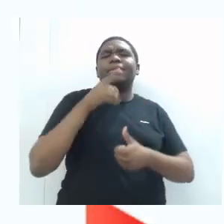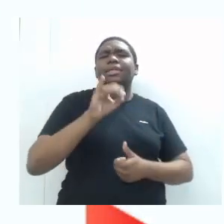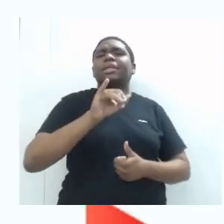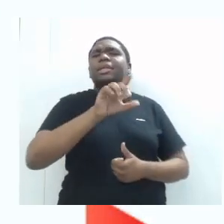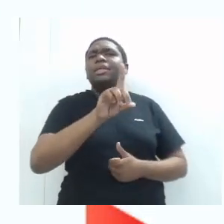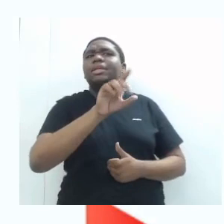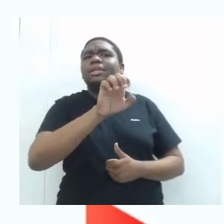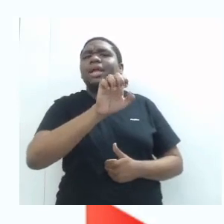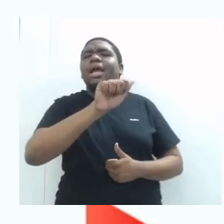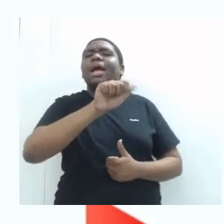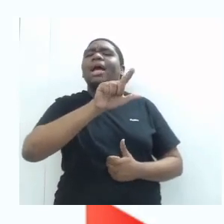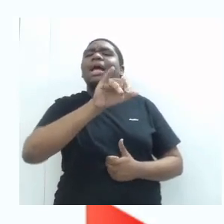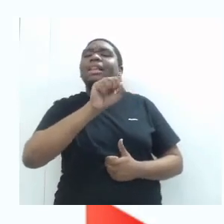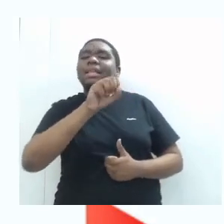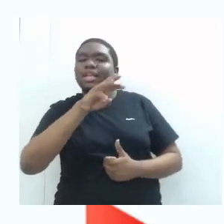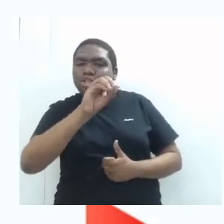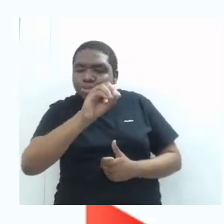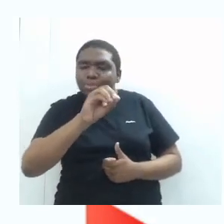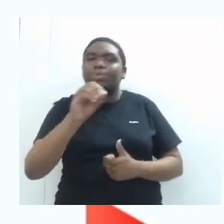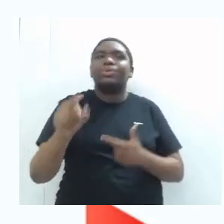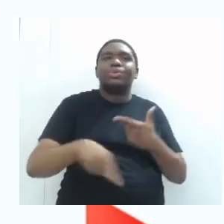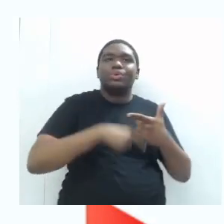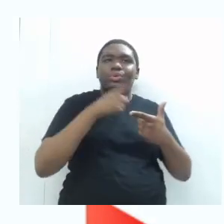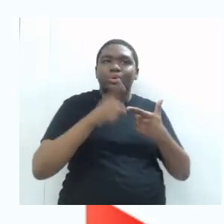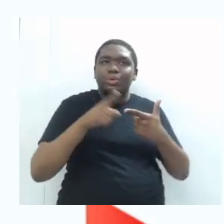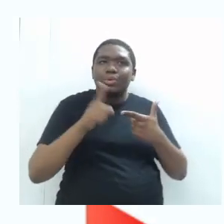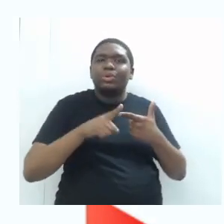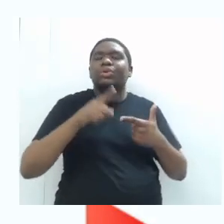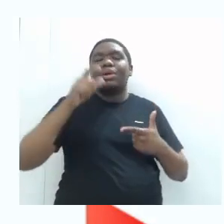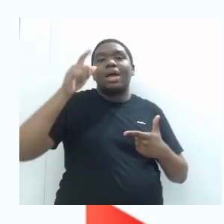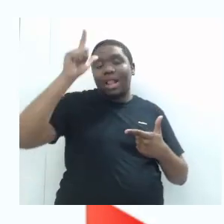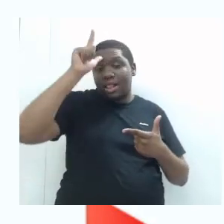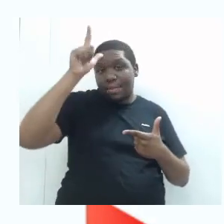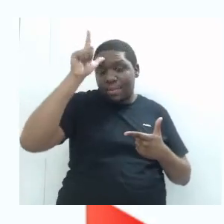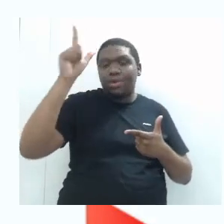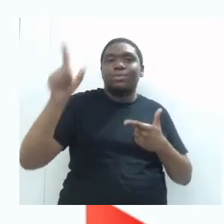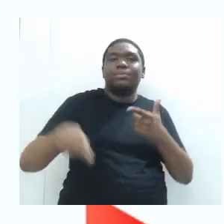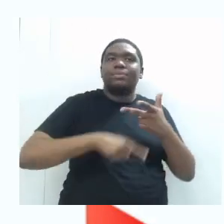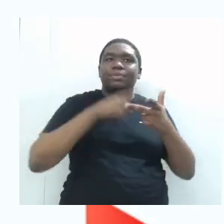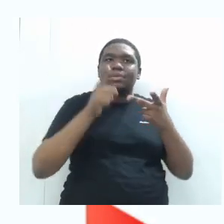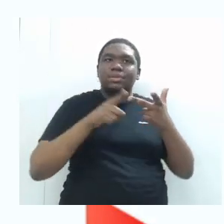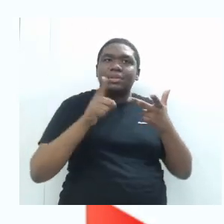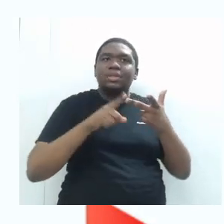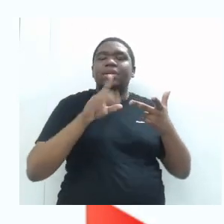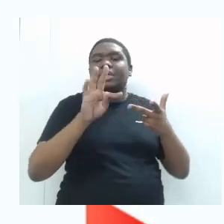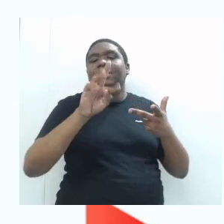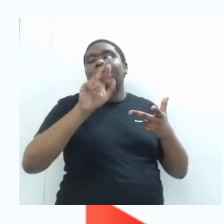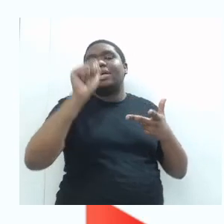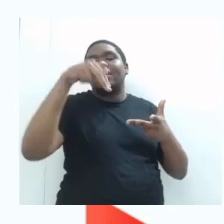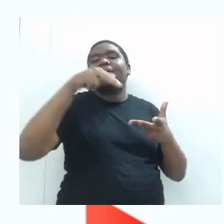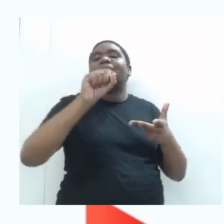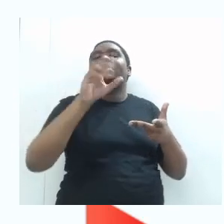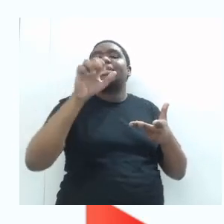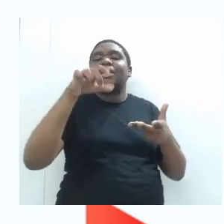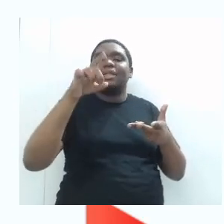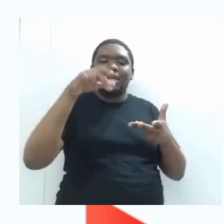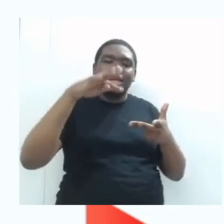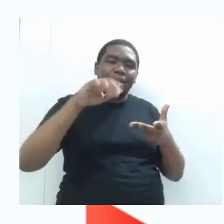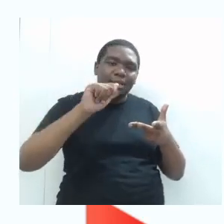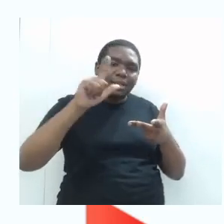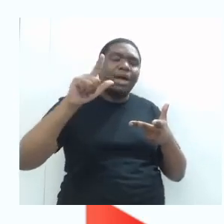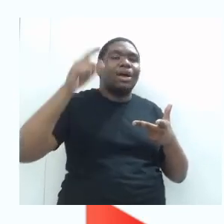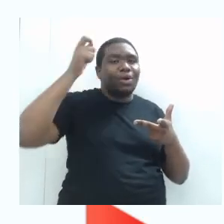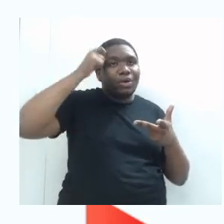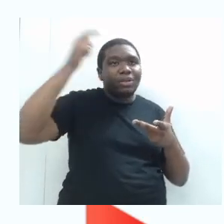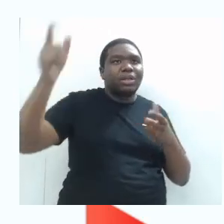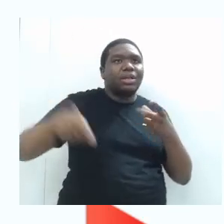idealismo platônico, o idealismo alemão, o idealismo transcendental, o idealismo